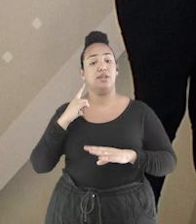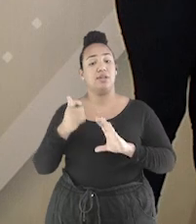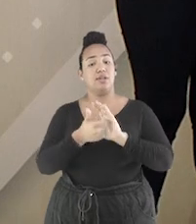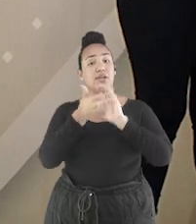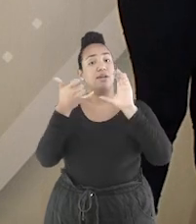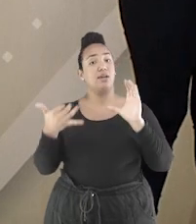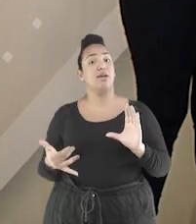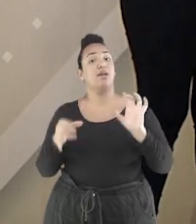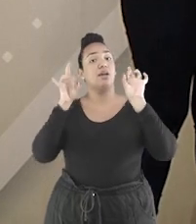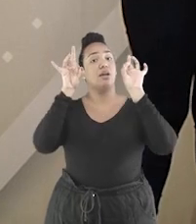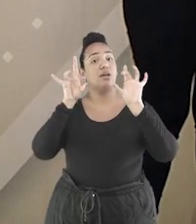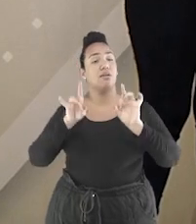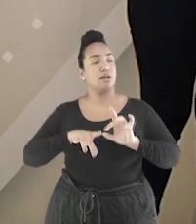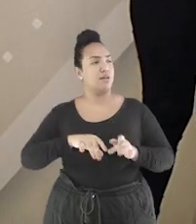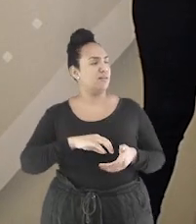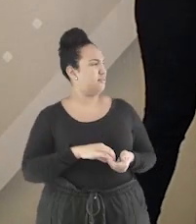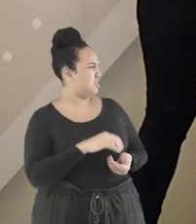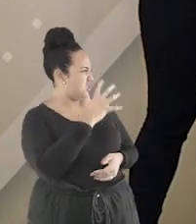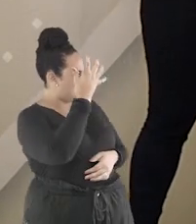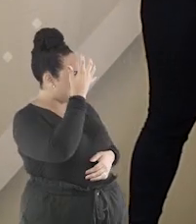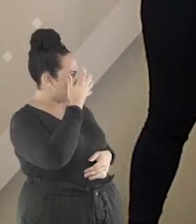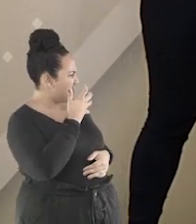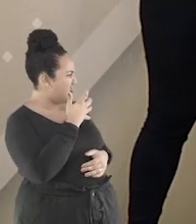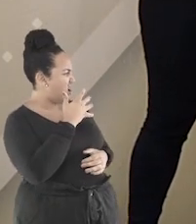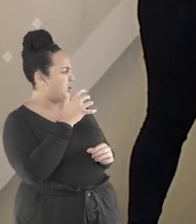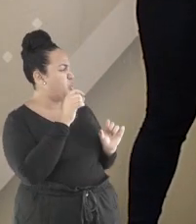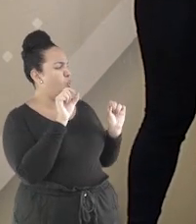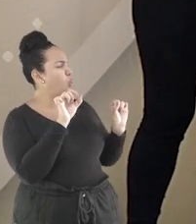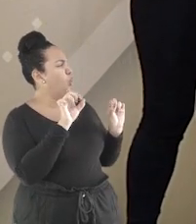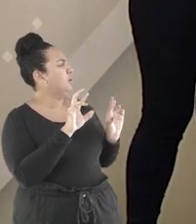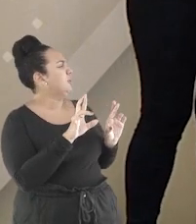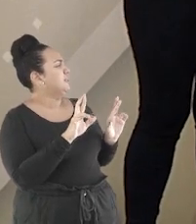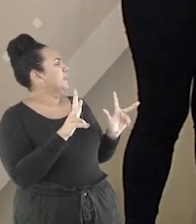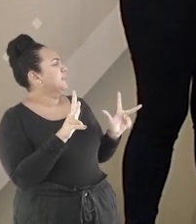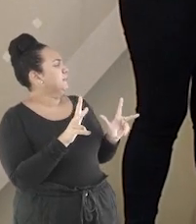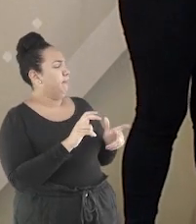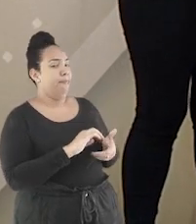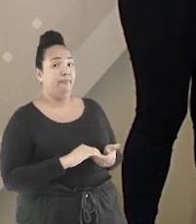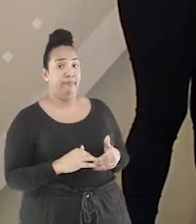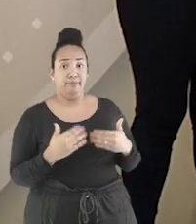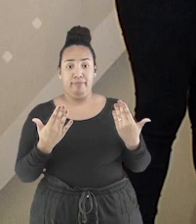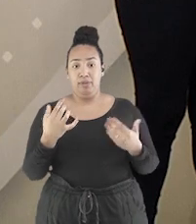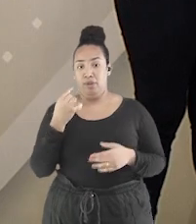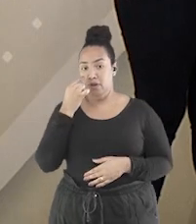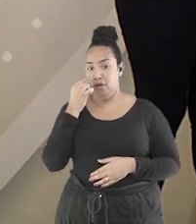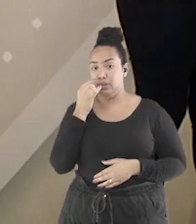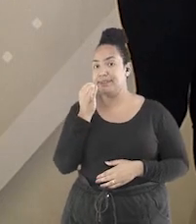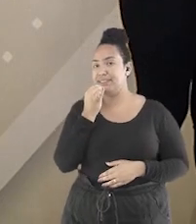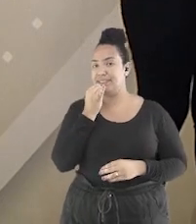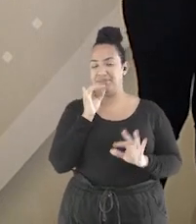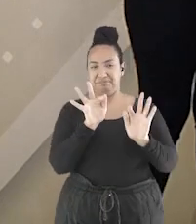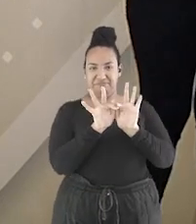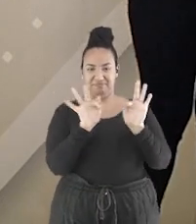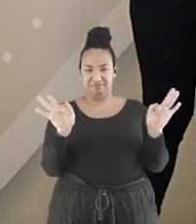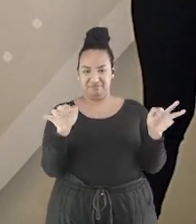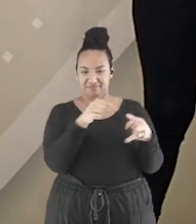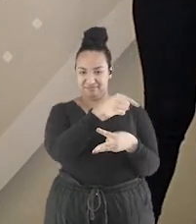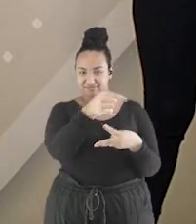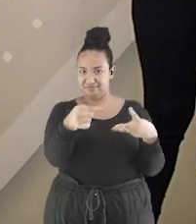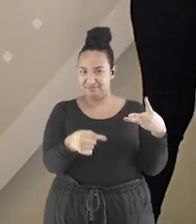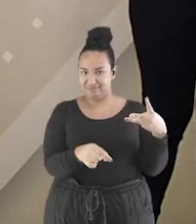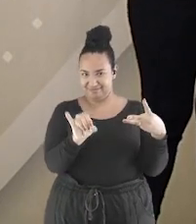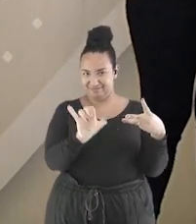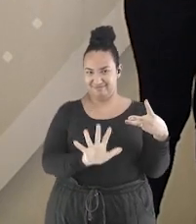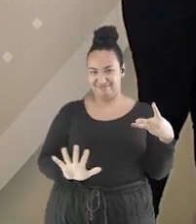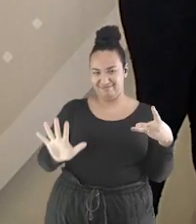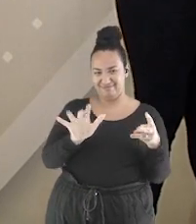muito especial? Sério, Matheus? E o que elas têm de diferente? Olha só, armado até os dentes, bater as